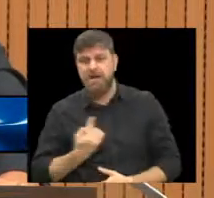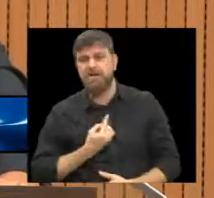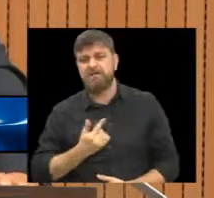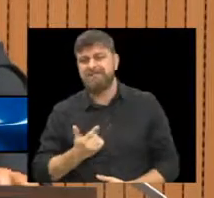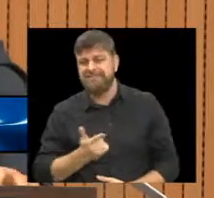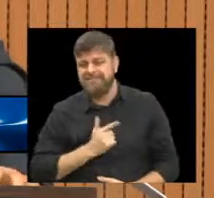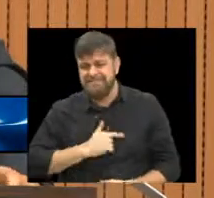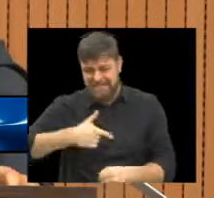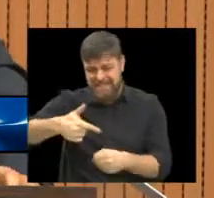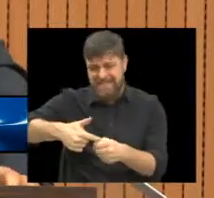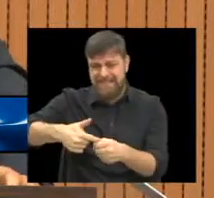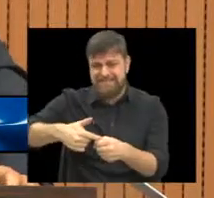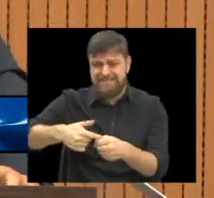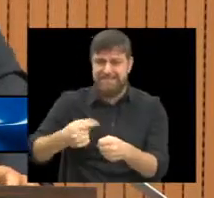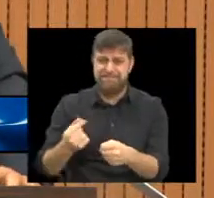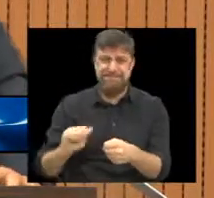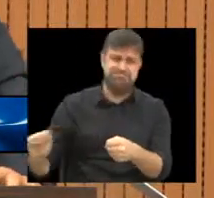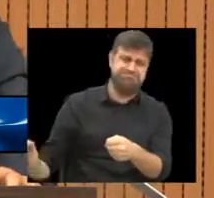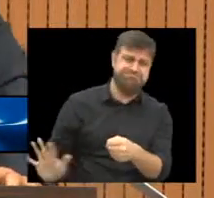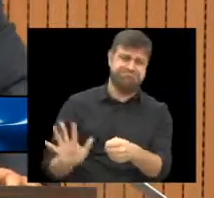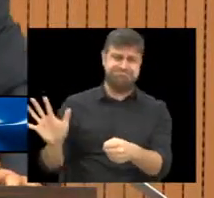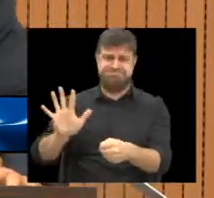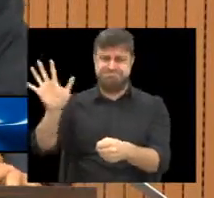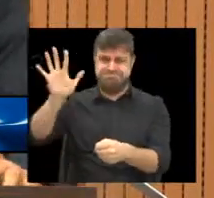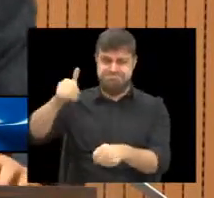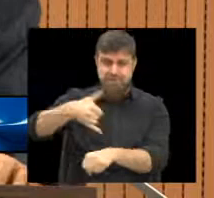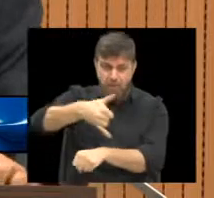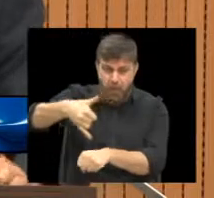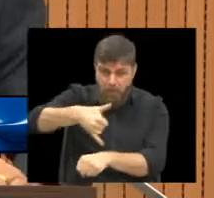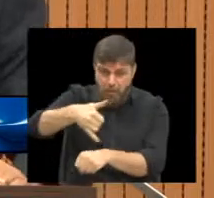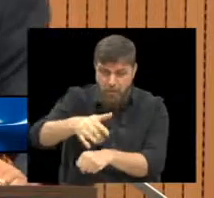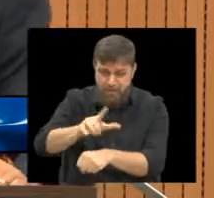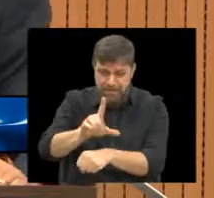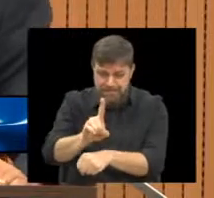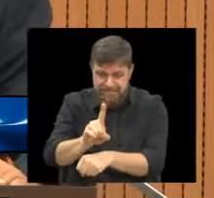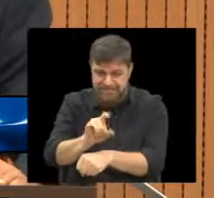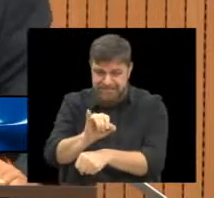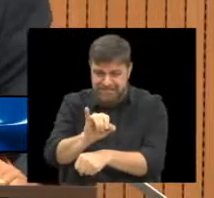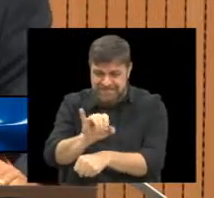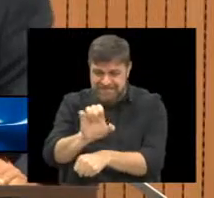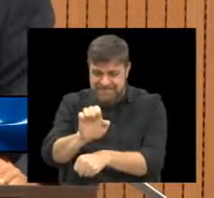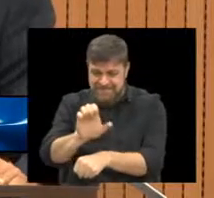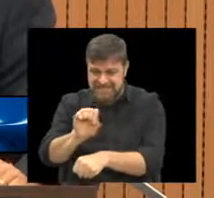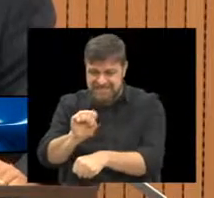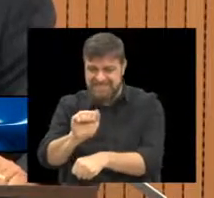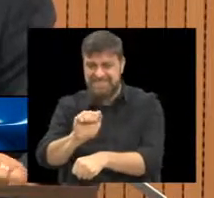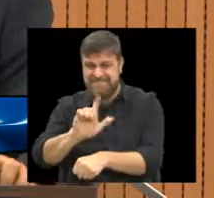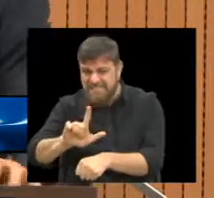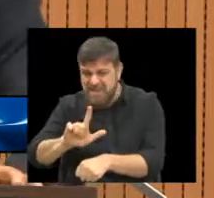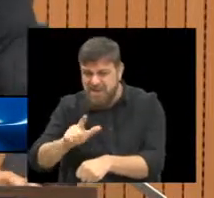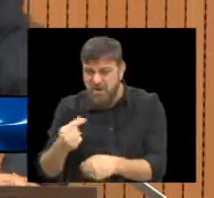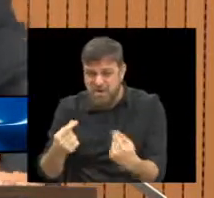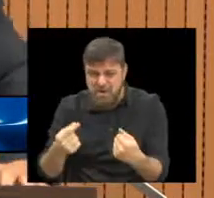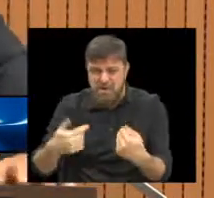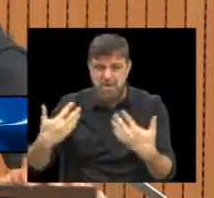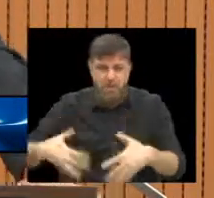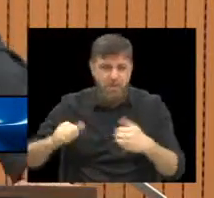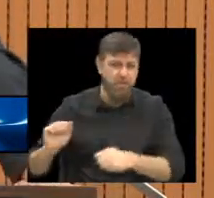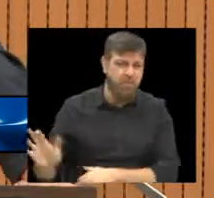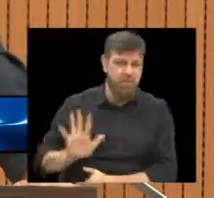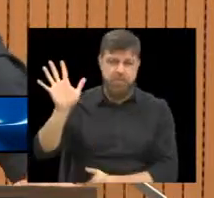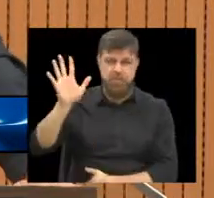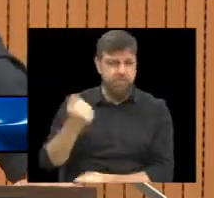a gasolina mais cara e o óleo diesel mais caro do mundo. Não é possível, senhores